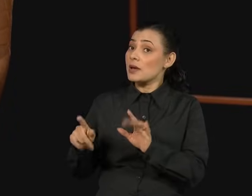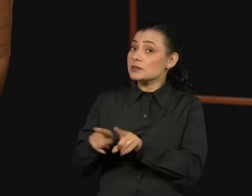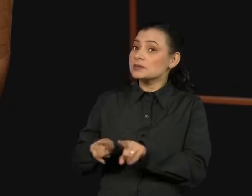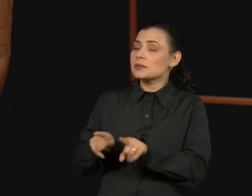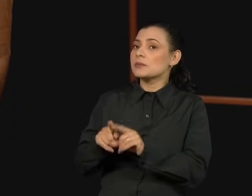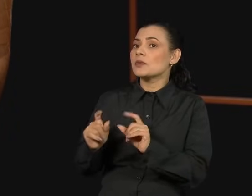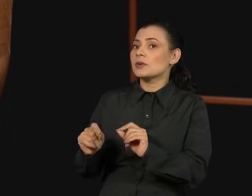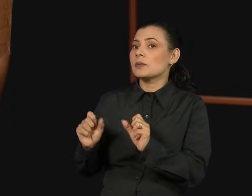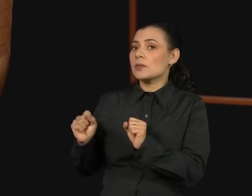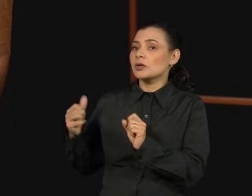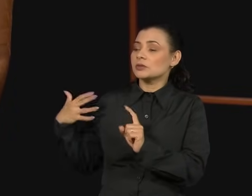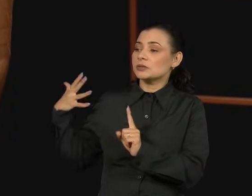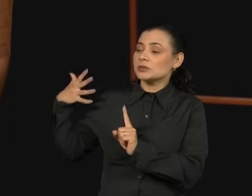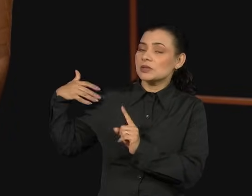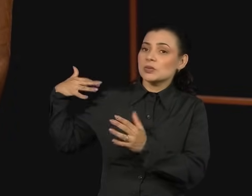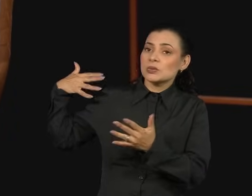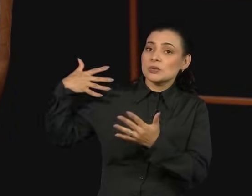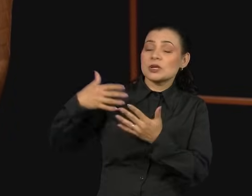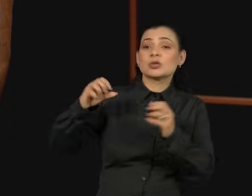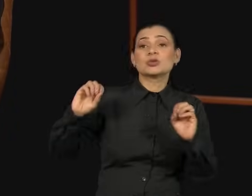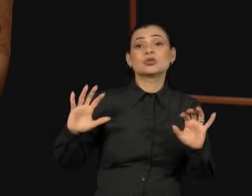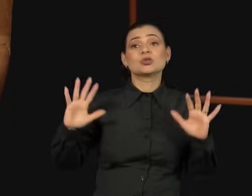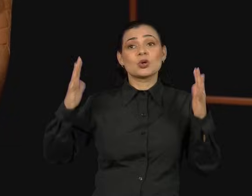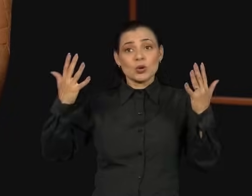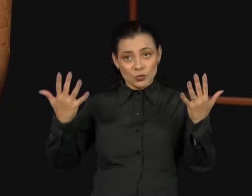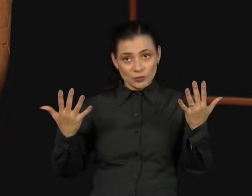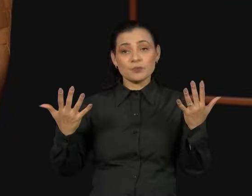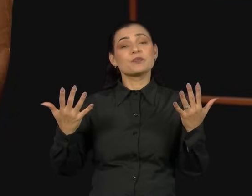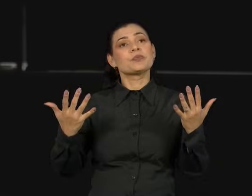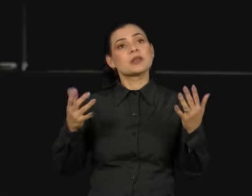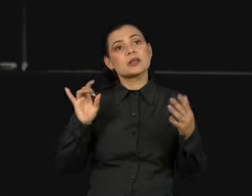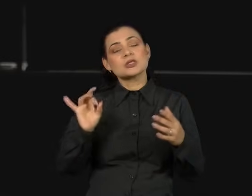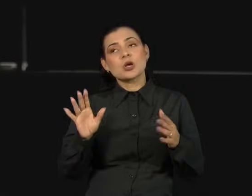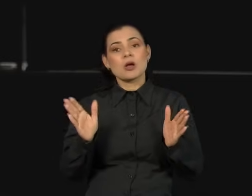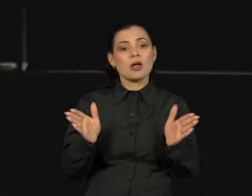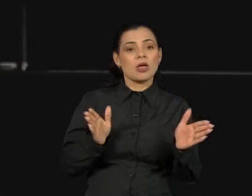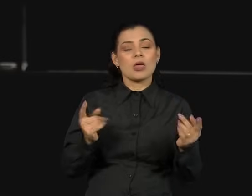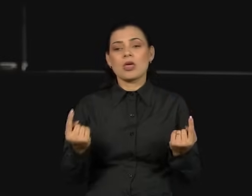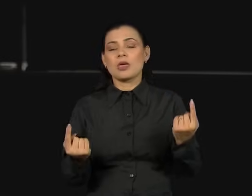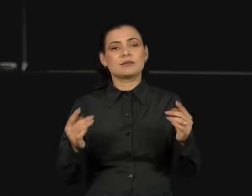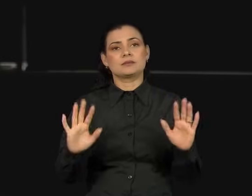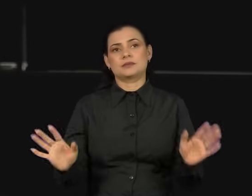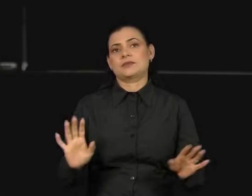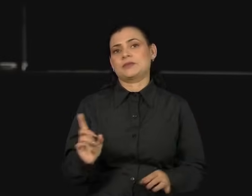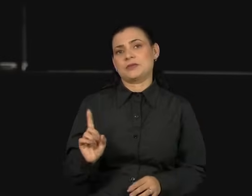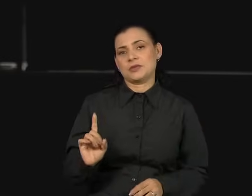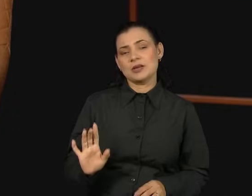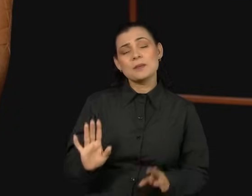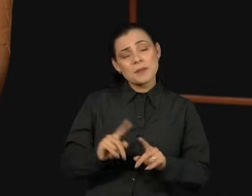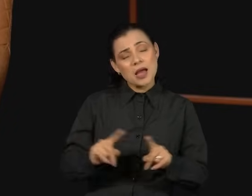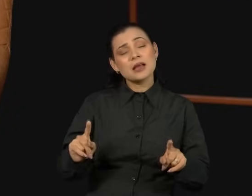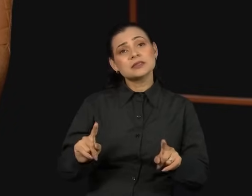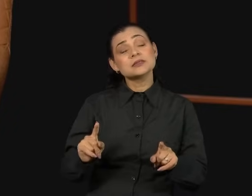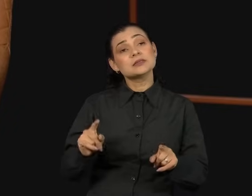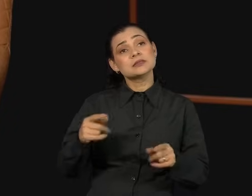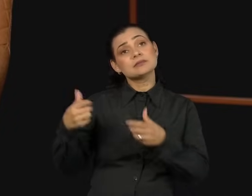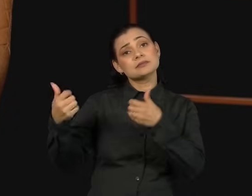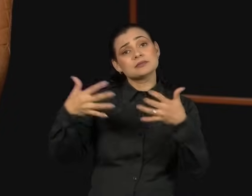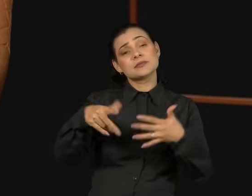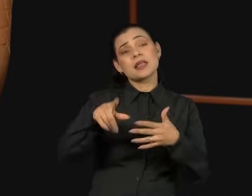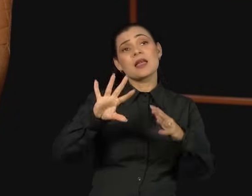tempo, que pode acompanhar como um show, sem que seja uma coisa ou a outra, né? Que, como eu